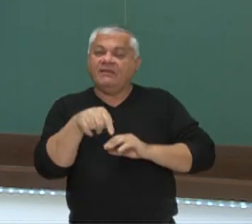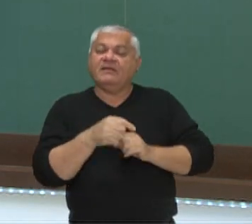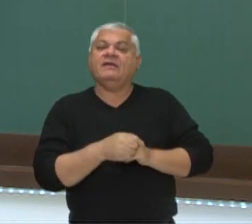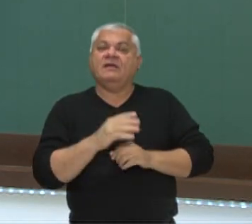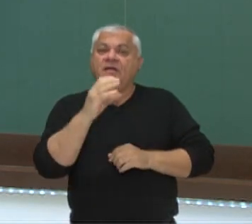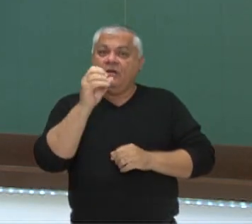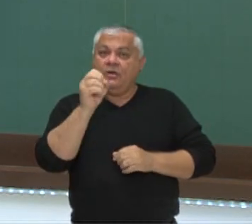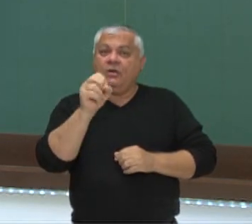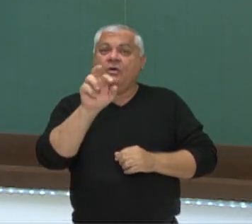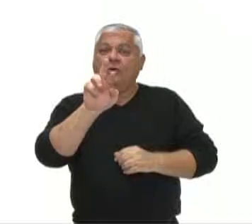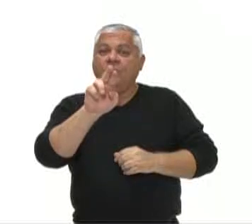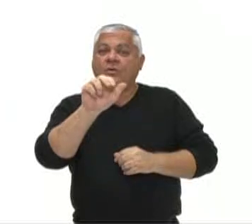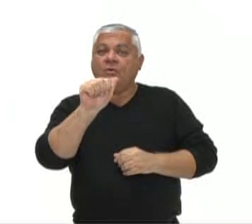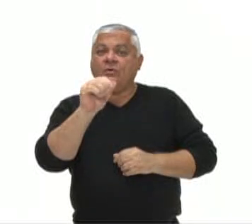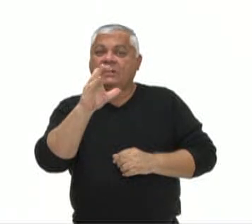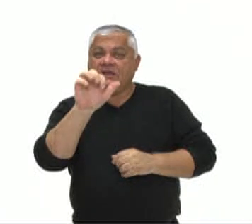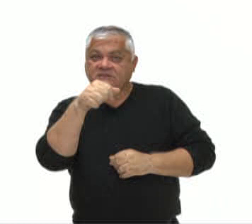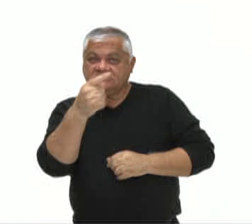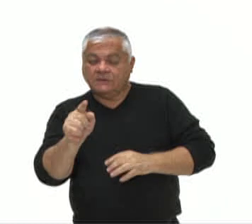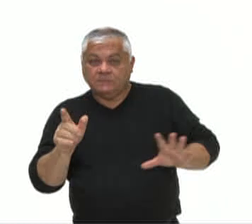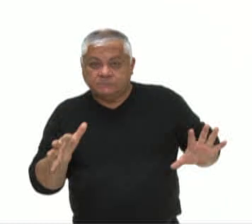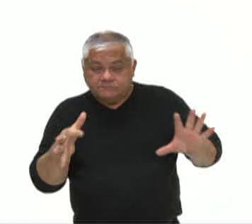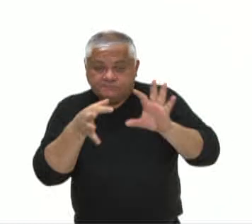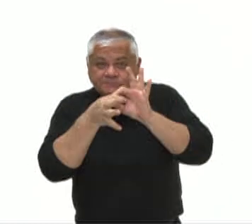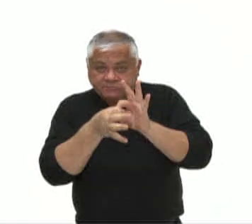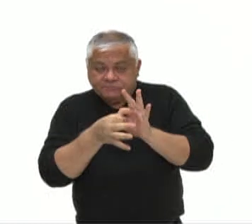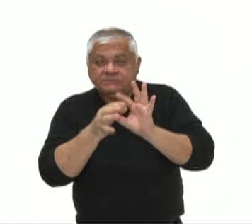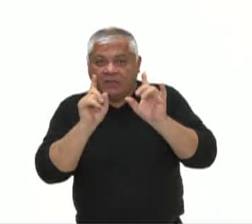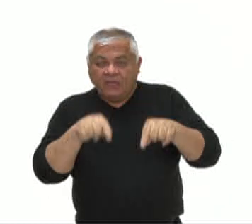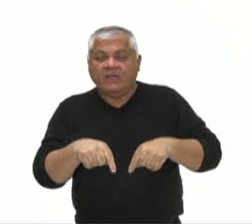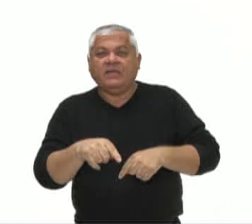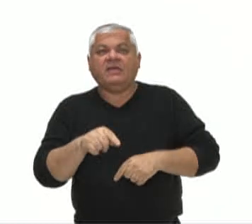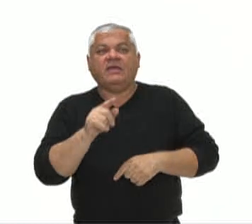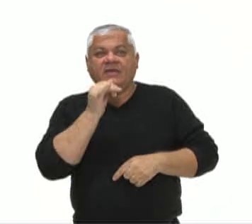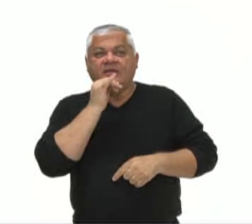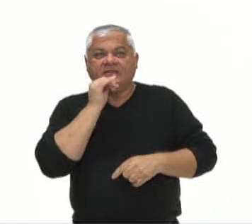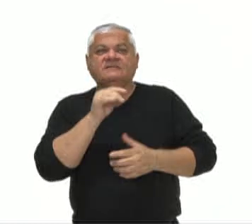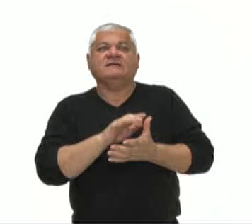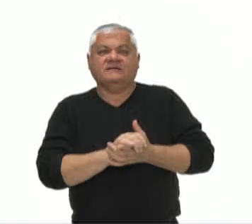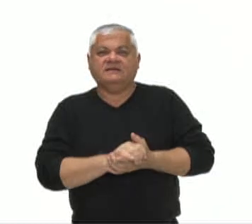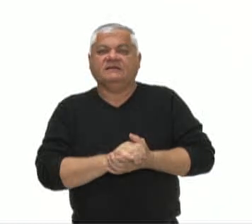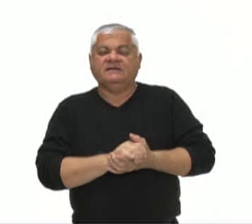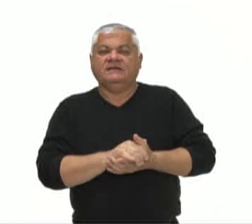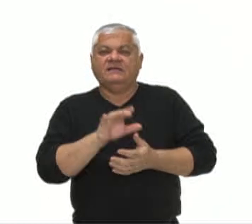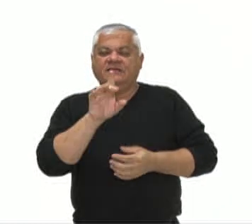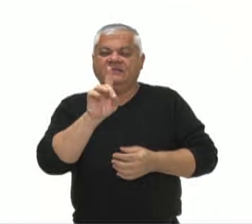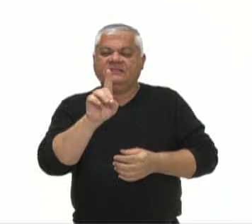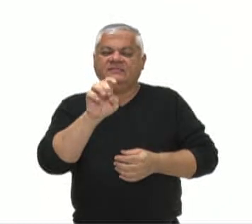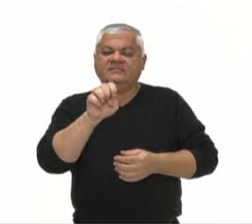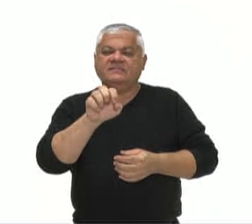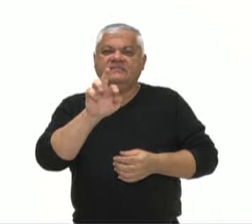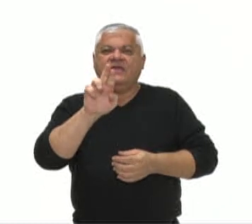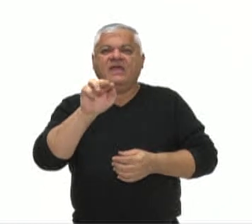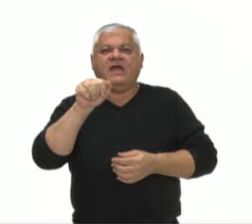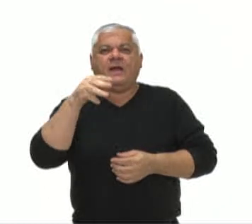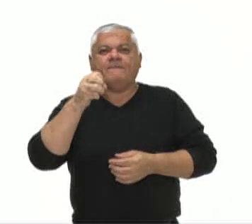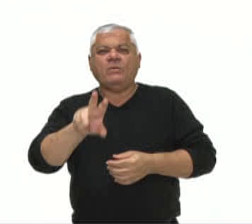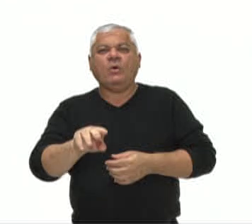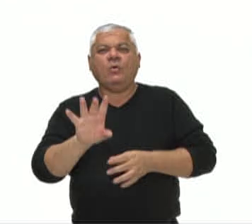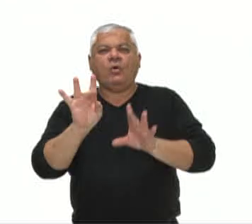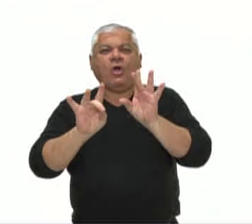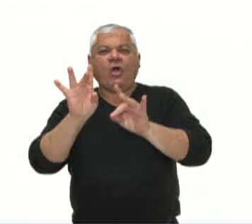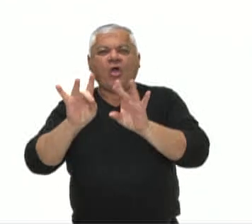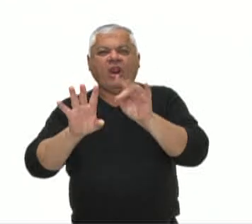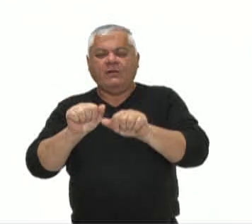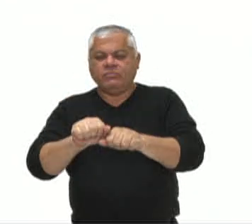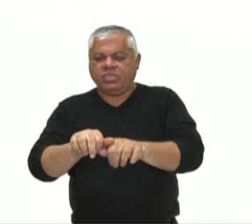oração que se conecta por meio de uma conjunção é essa última oração. E tem cola para todo